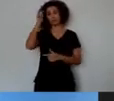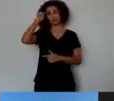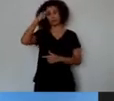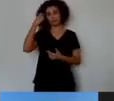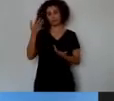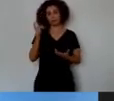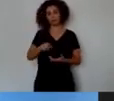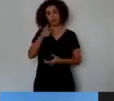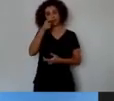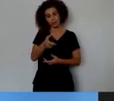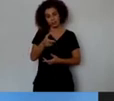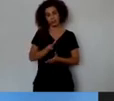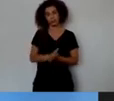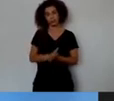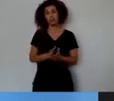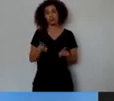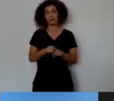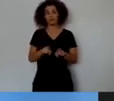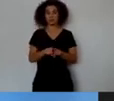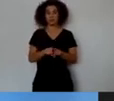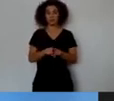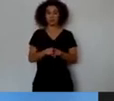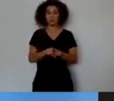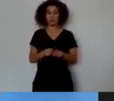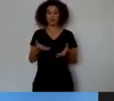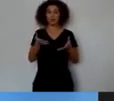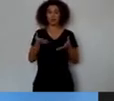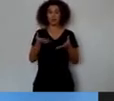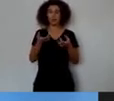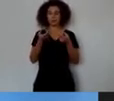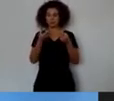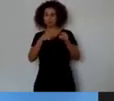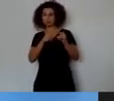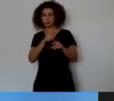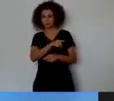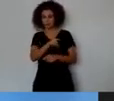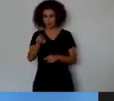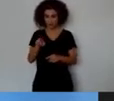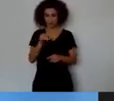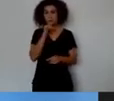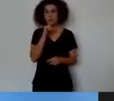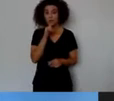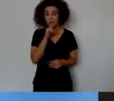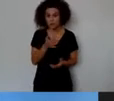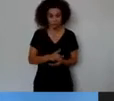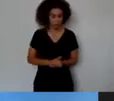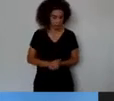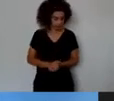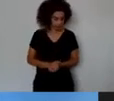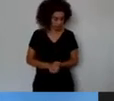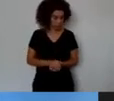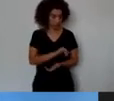ver isso. E ao mesmo tempo, eu gostaria de fazer uma provocação para vocês, assim, que, por exemplo, né, se o tema fosse